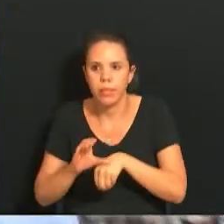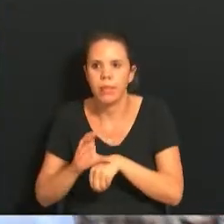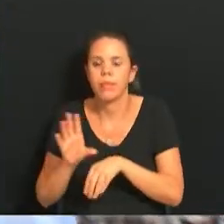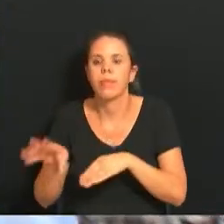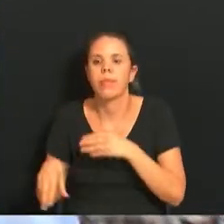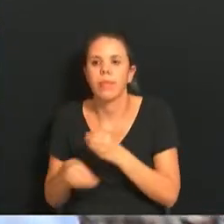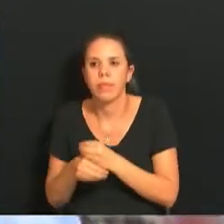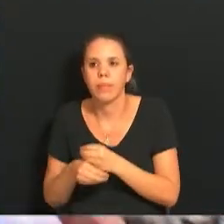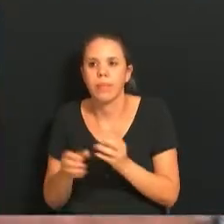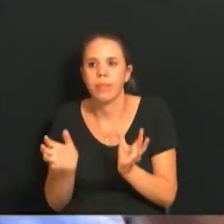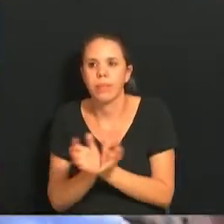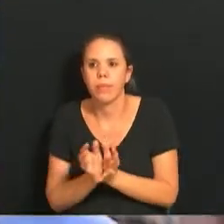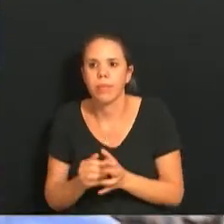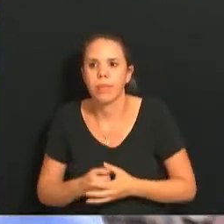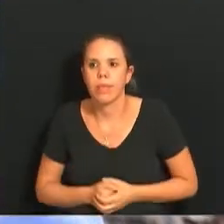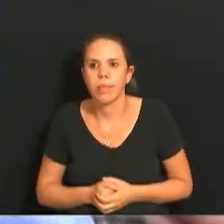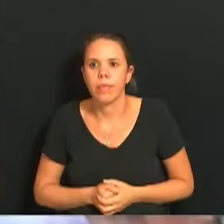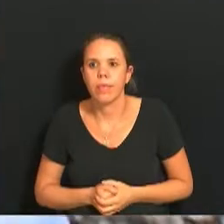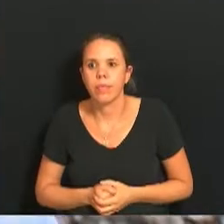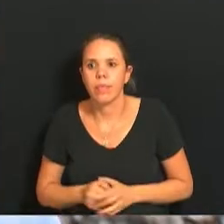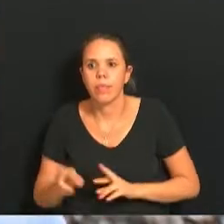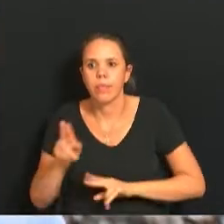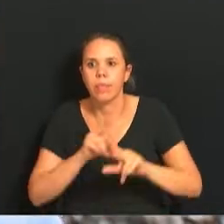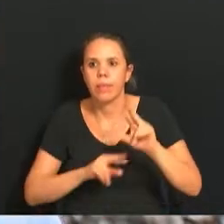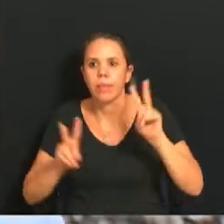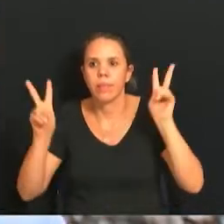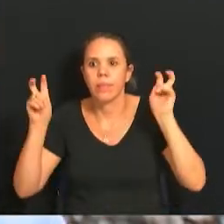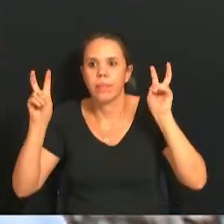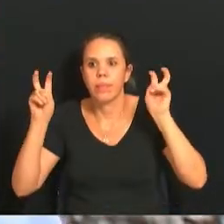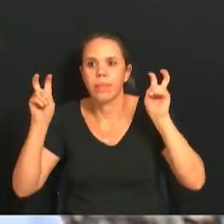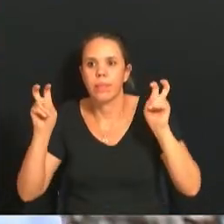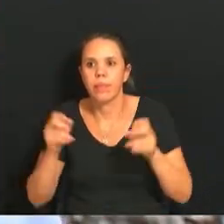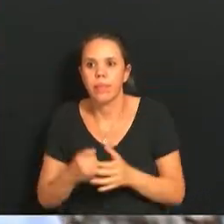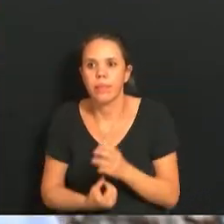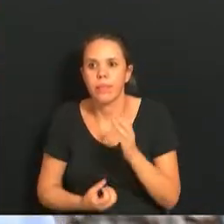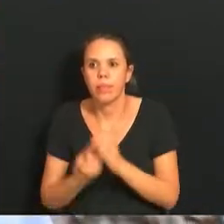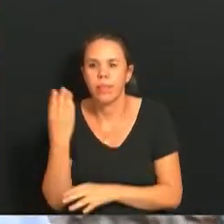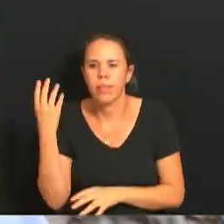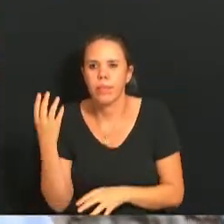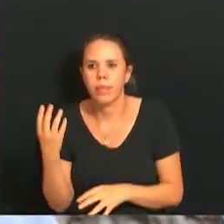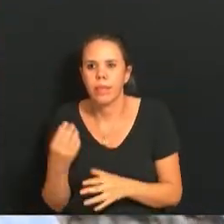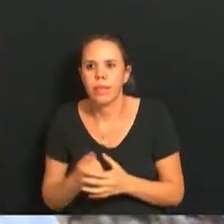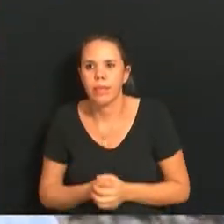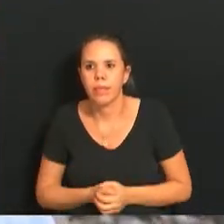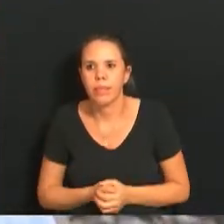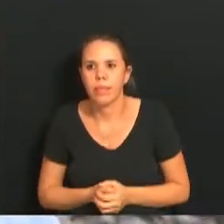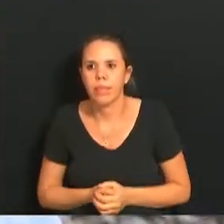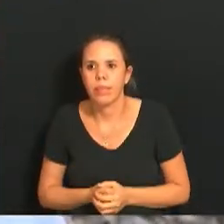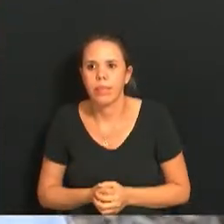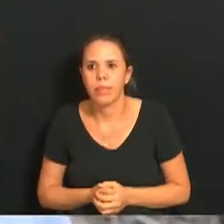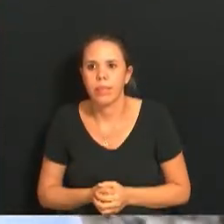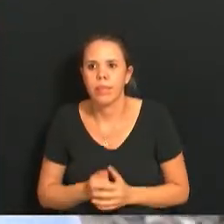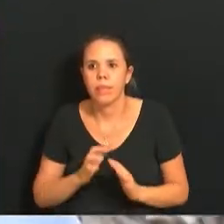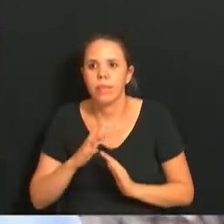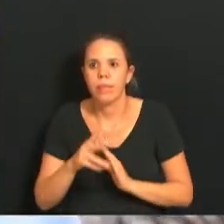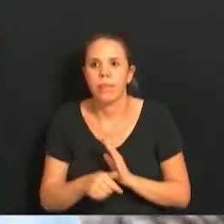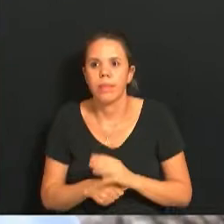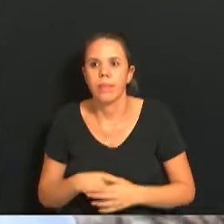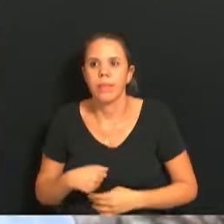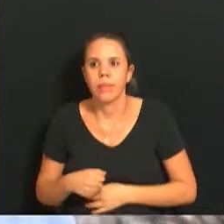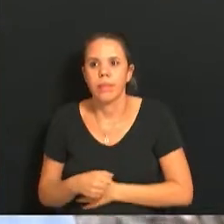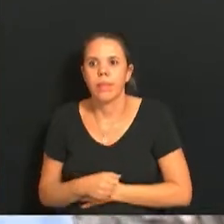das frentes parlamentares de diversos temas, é criar uma frente parlamentar ambientalista